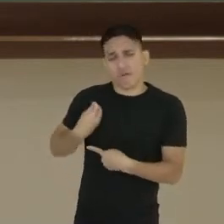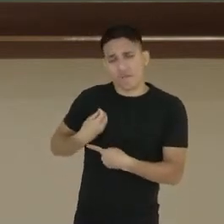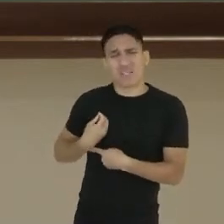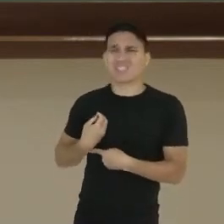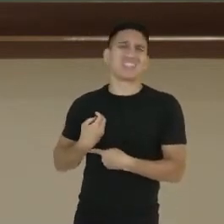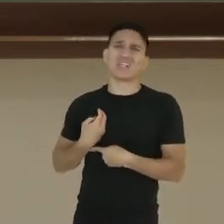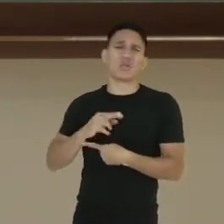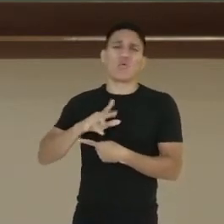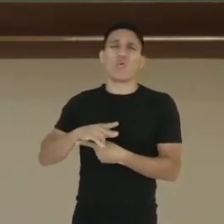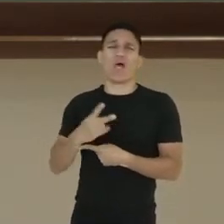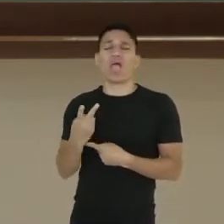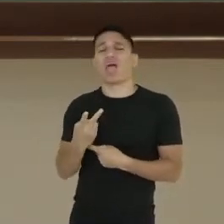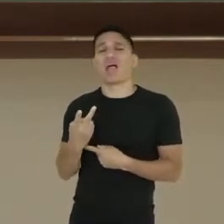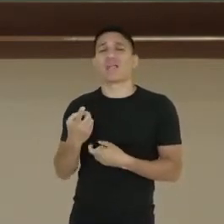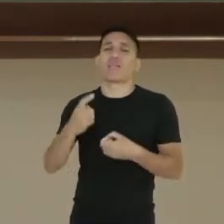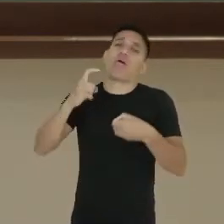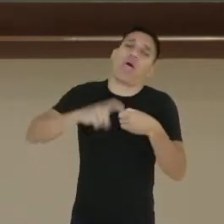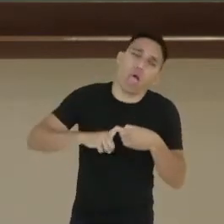presa sempre